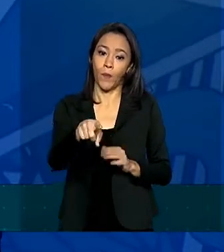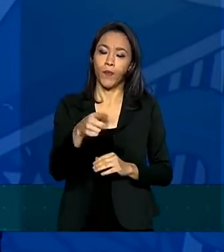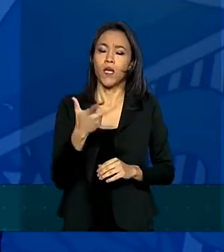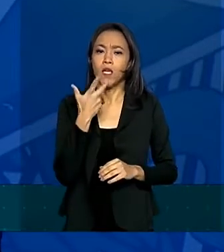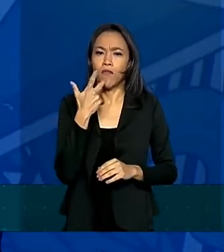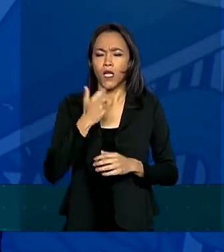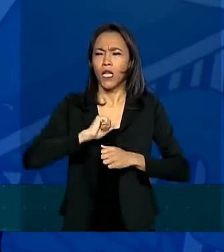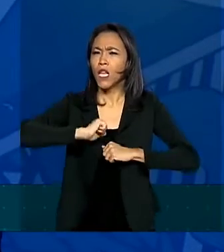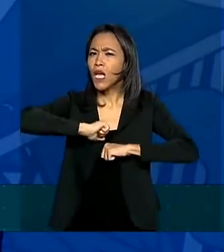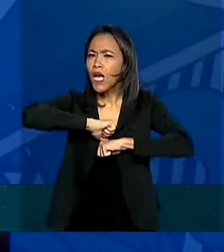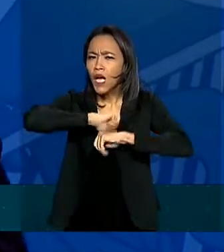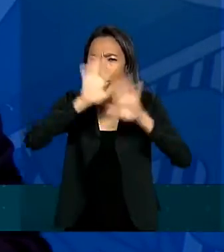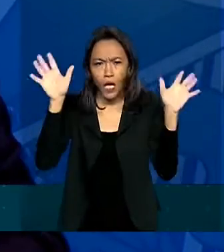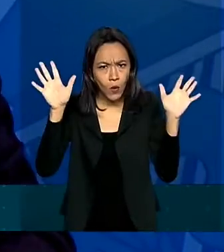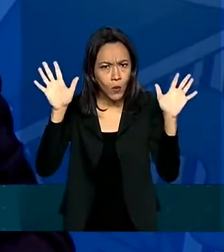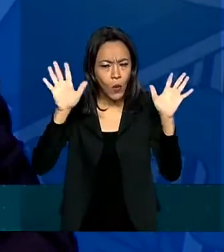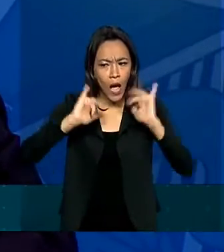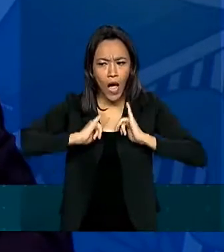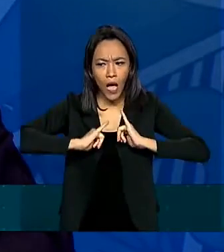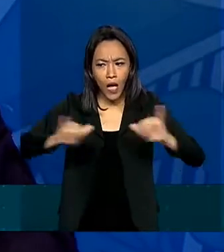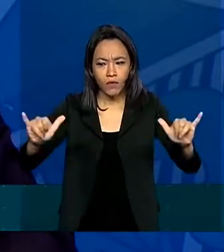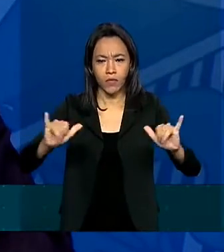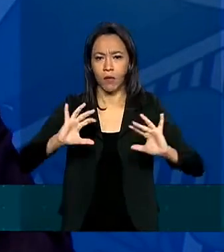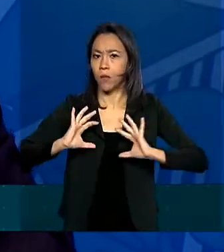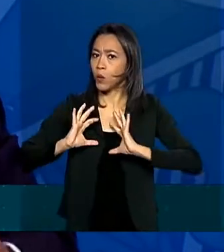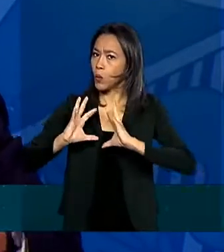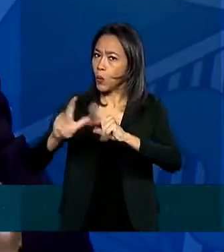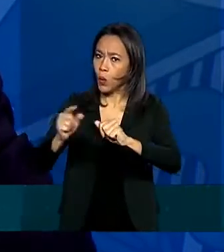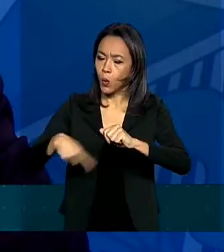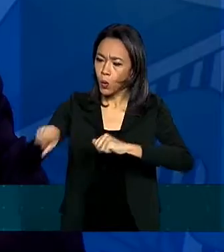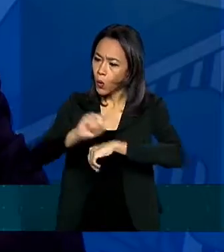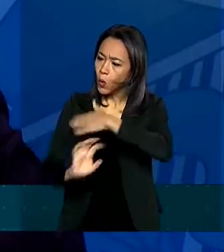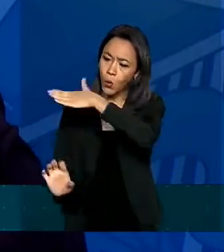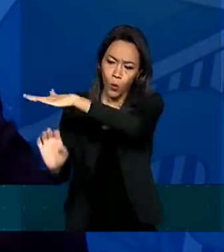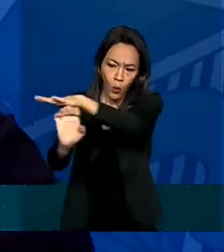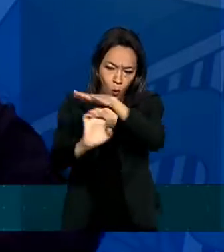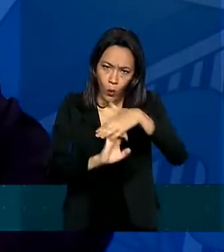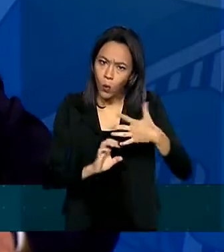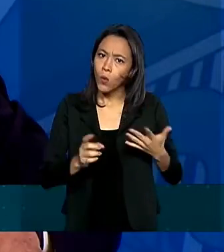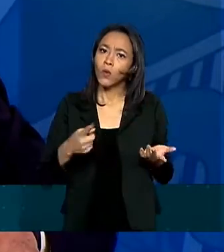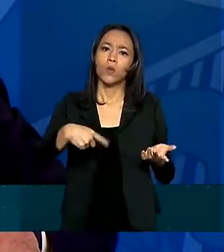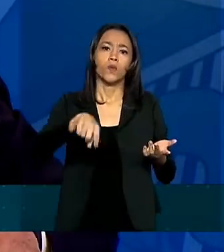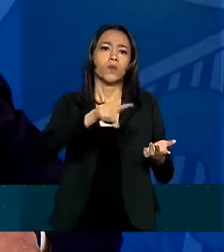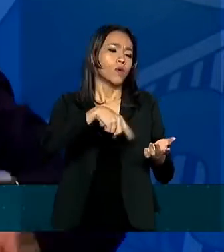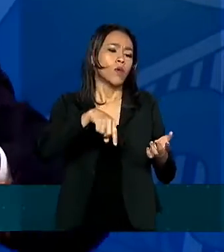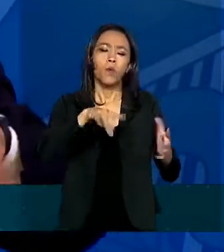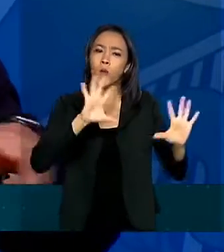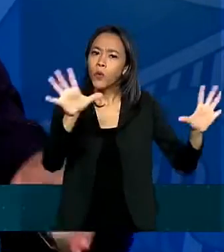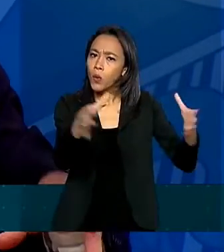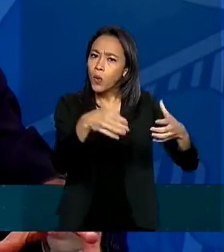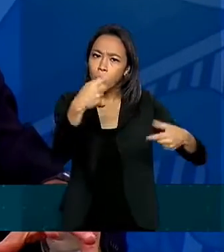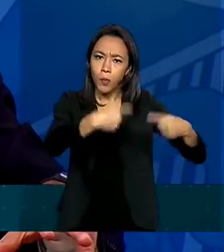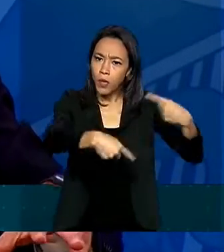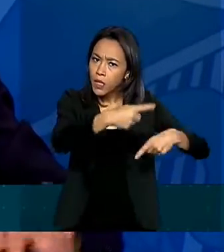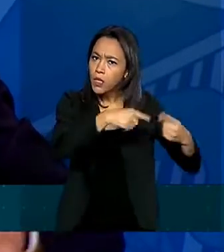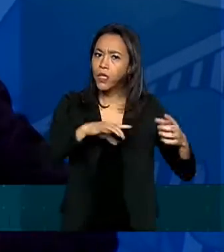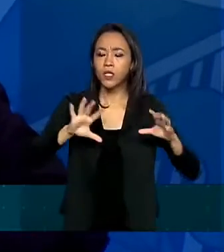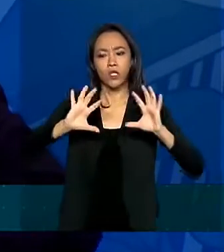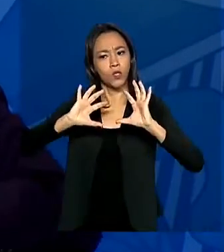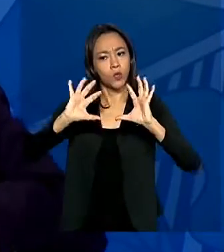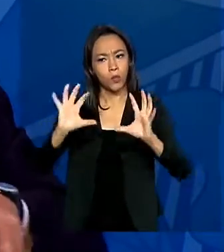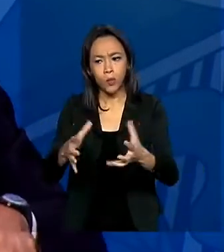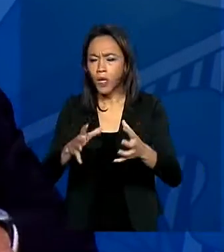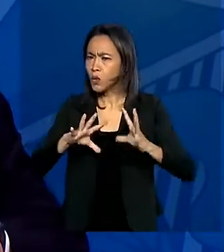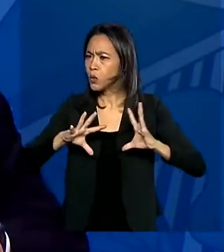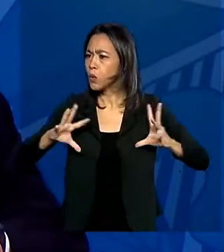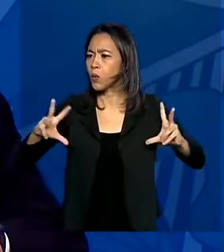ajuste fiscal e manter o teto de gastos. Dois dias atrás, damos outro sinal de que vamos acabar com o auxílio